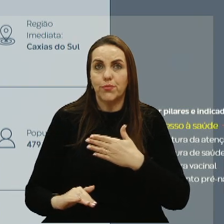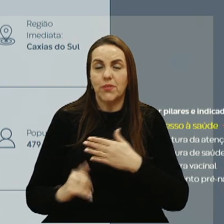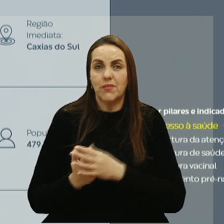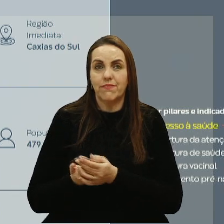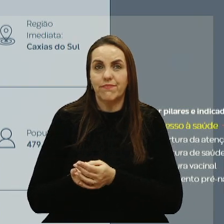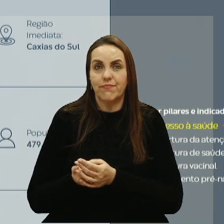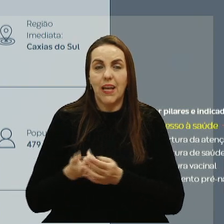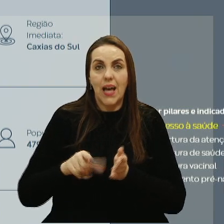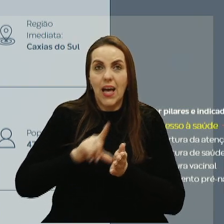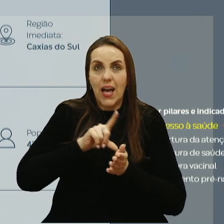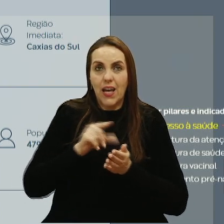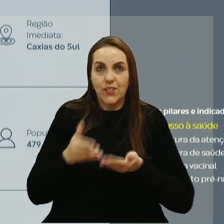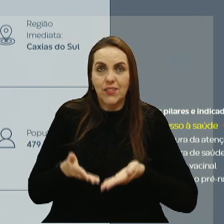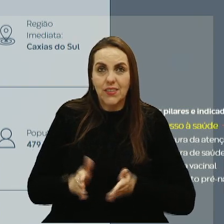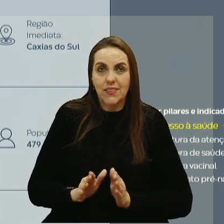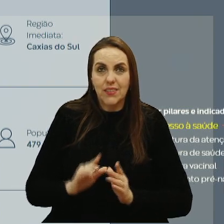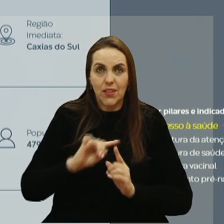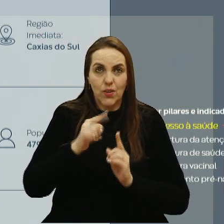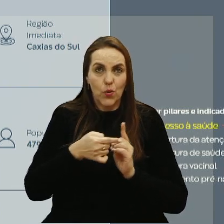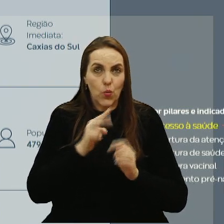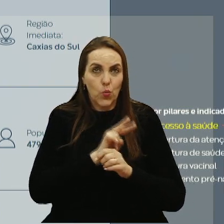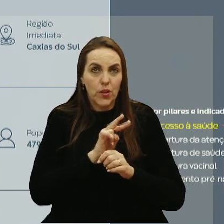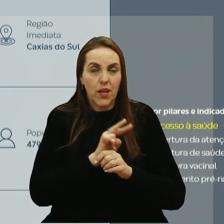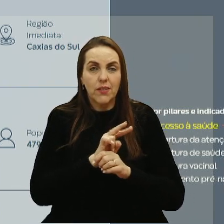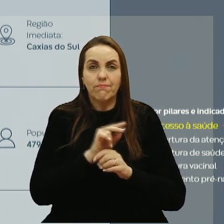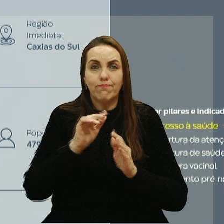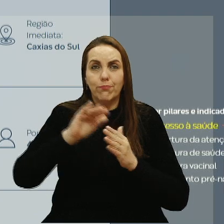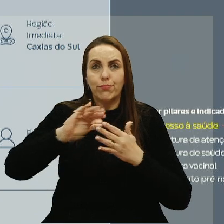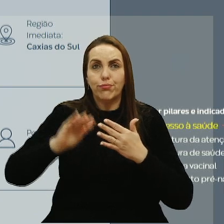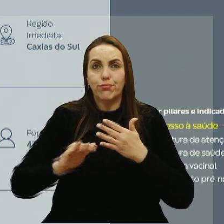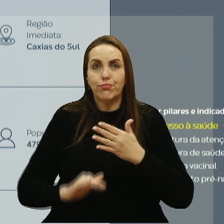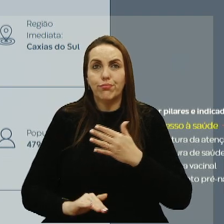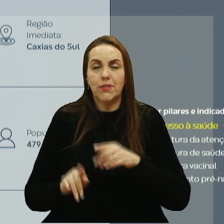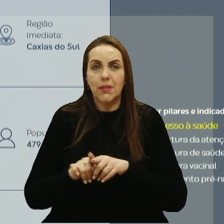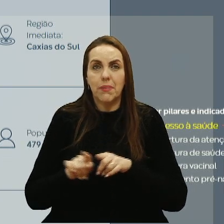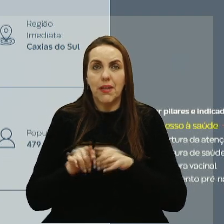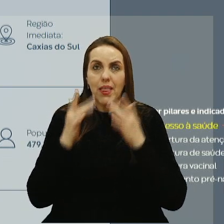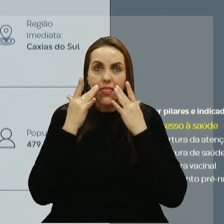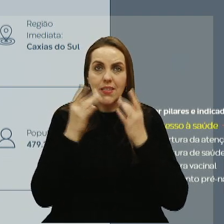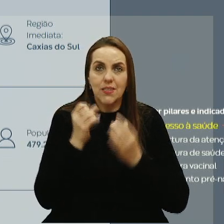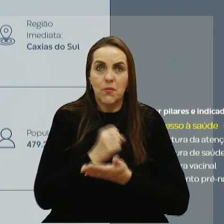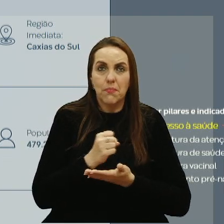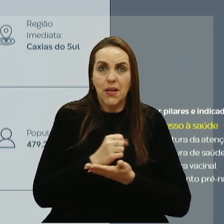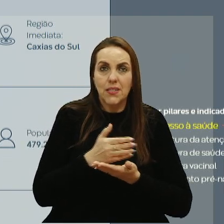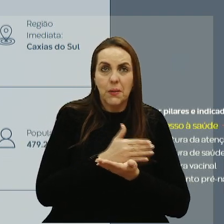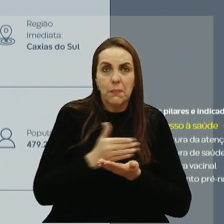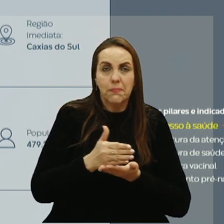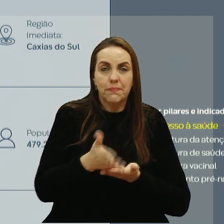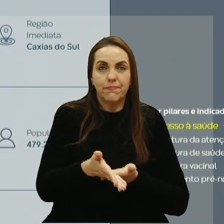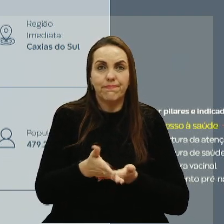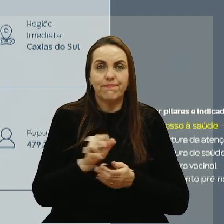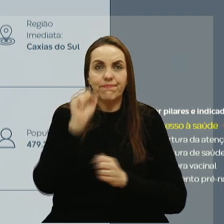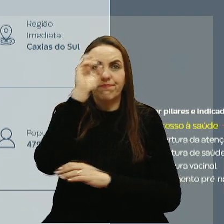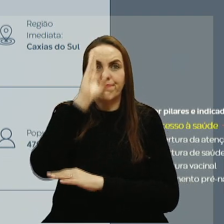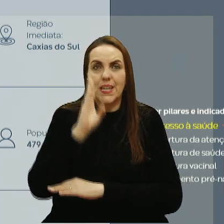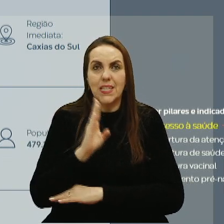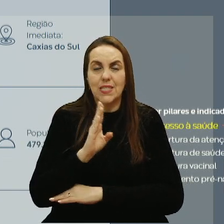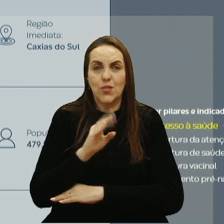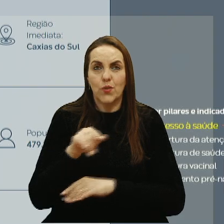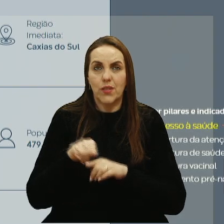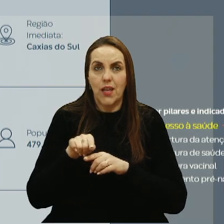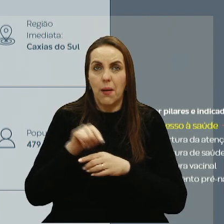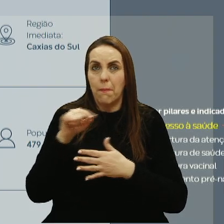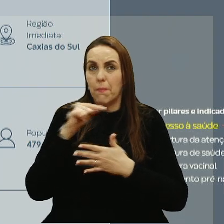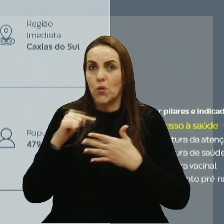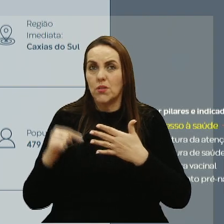em pré-natal, decaiu posições. Então, atenção primária, olha em nível de Brasil, a posição que Caxias do Sul